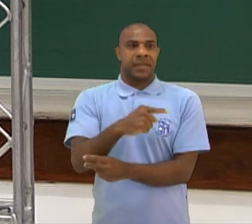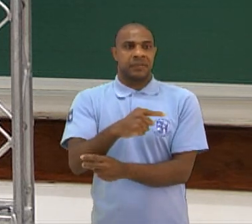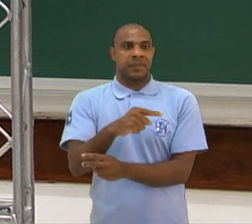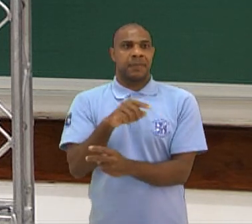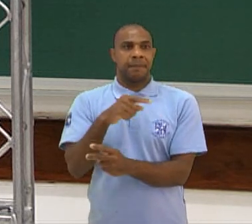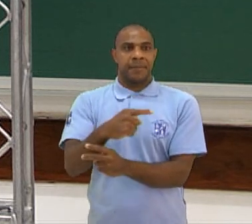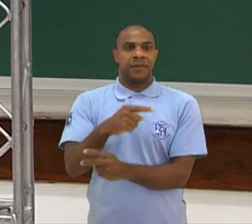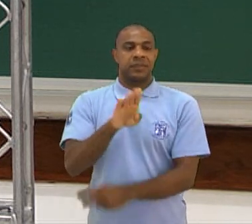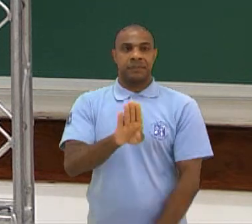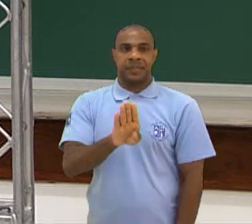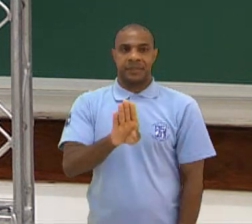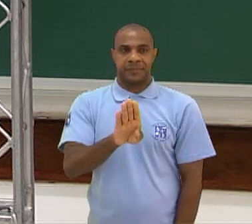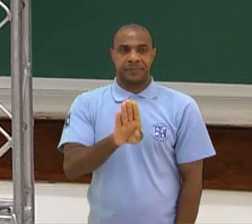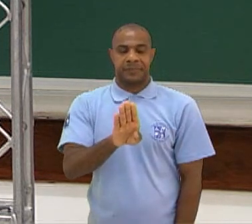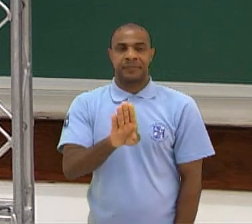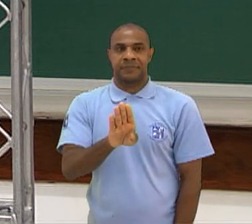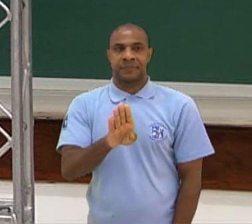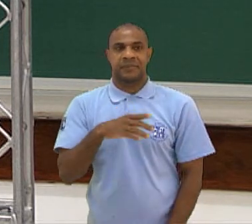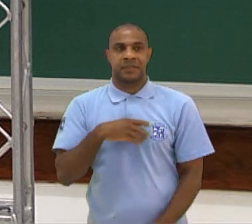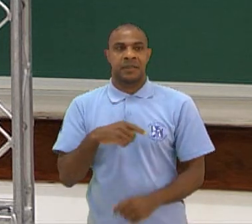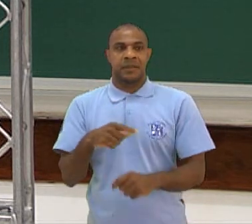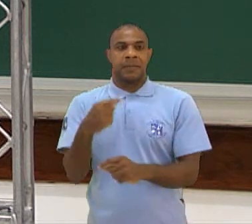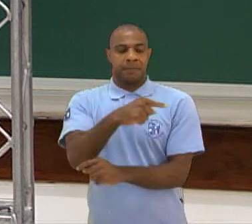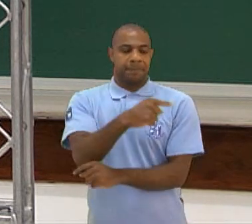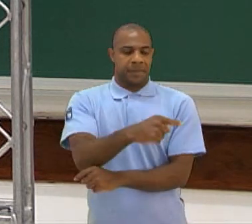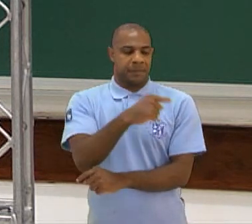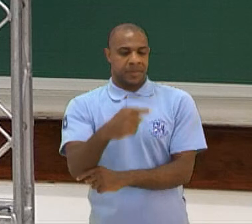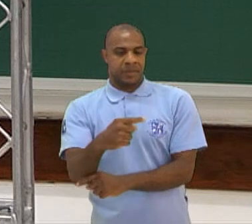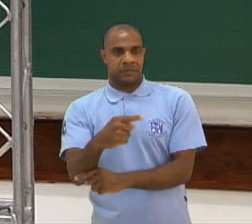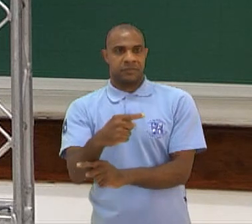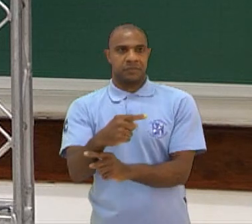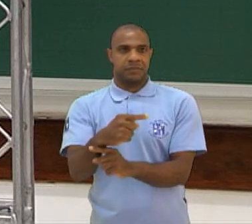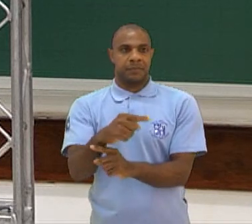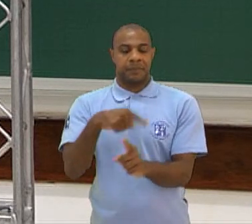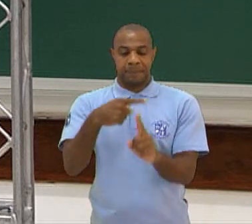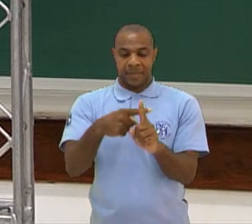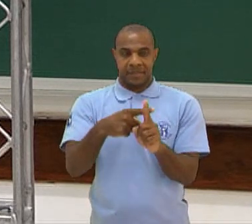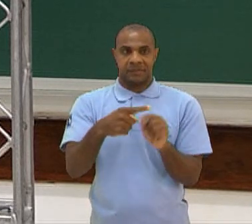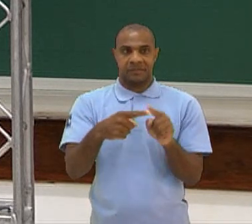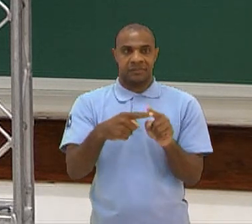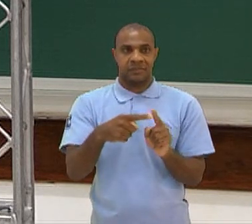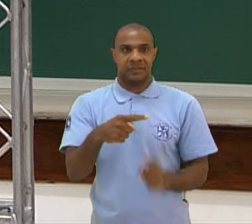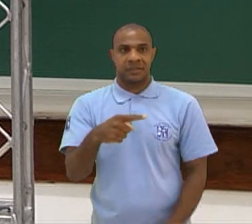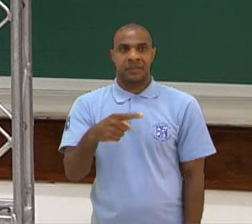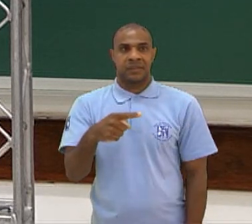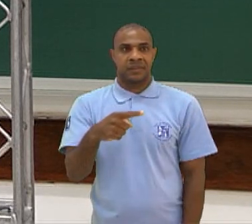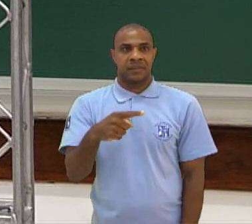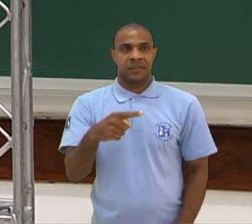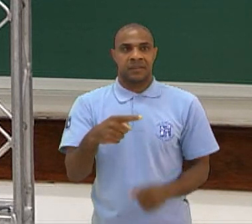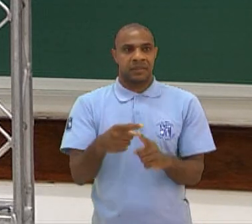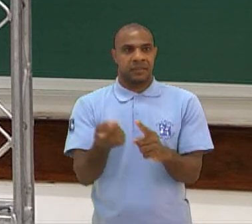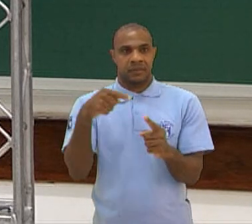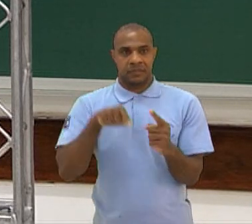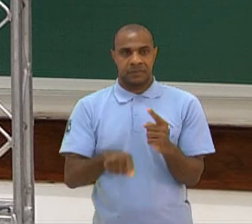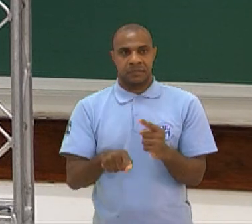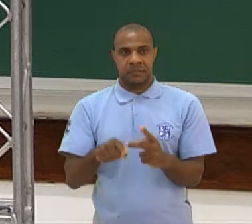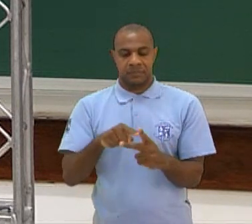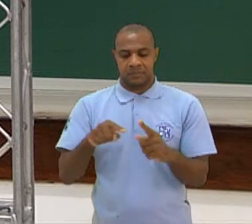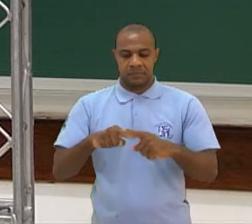fazendo isso aí, está bem tranquilo, né? O a, que é menos 1, o c, que é 4, e fiz a continha, certo? Vamos